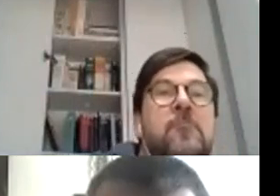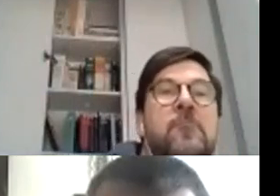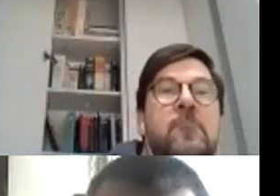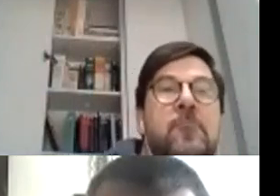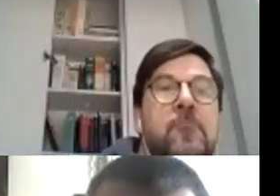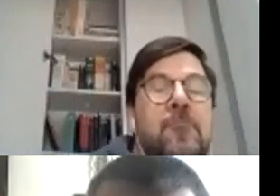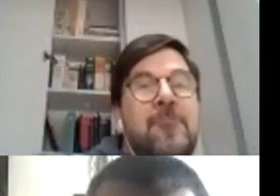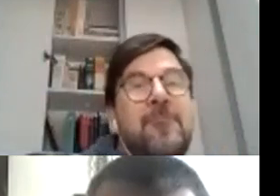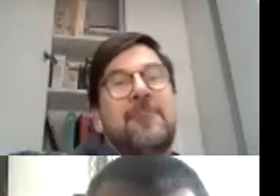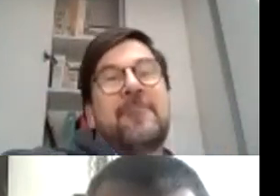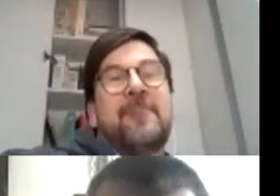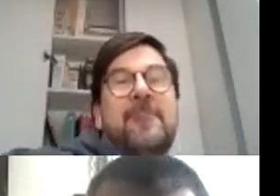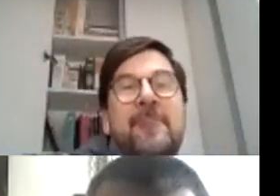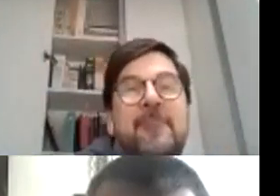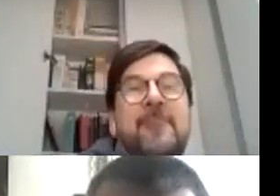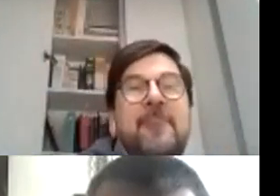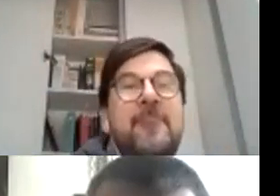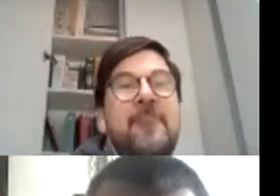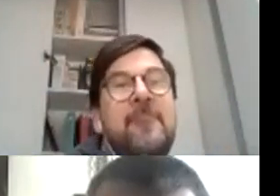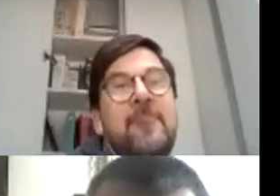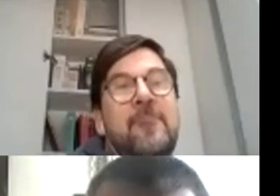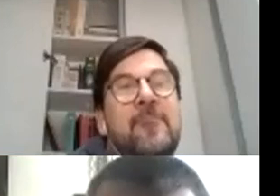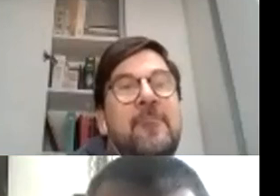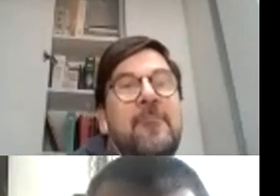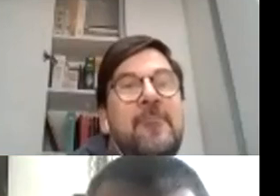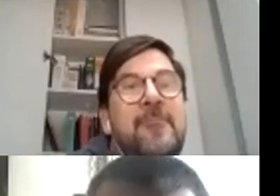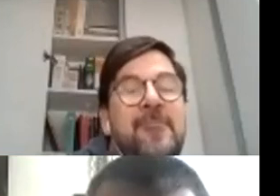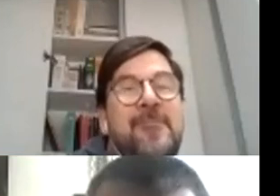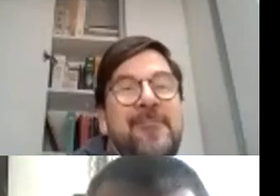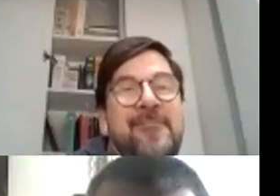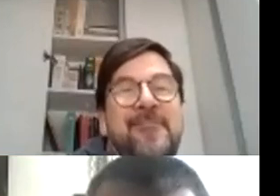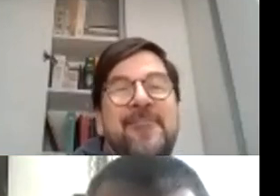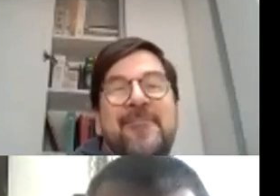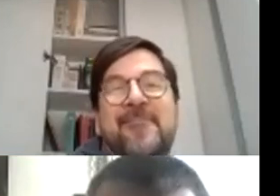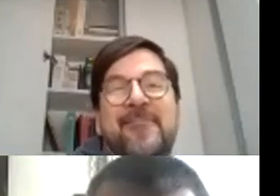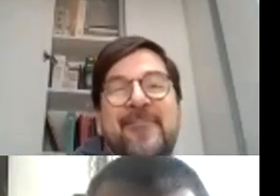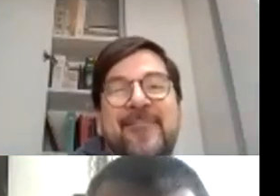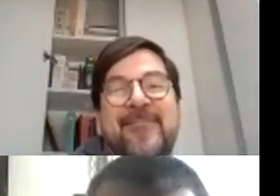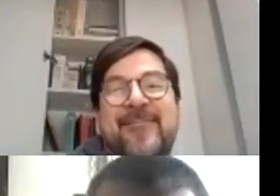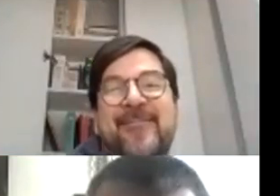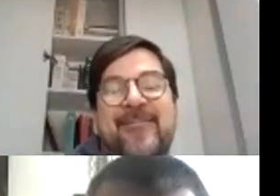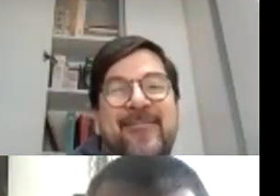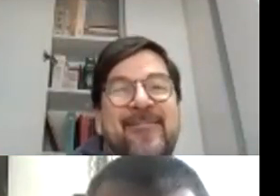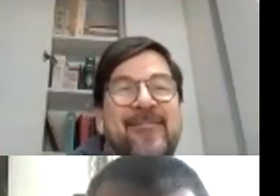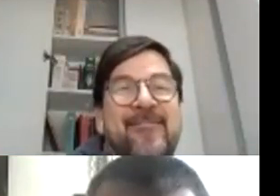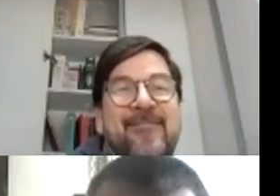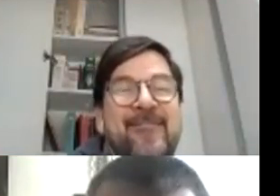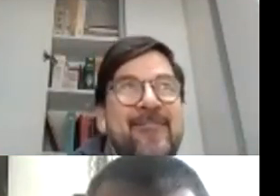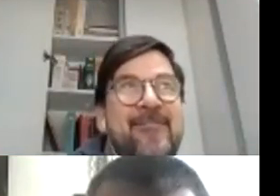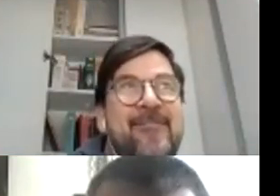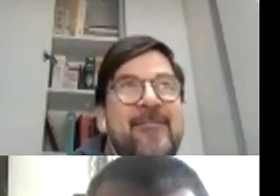ali em Frankfurt, entre hegelianos e kantianos. Então, não tenha dúvidas que o Axel